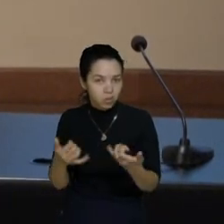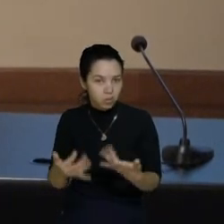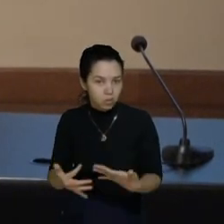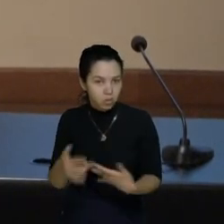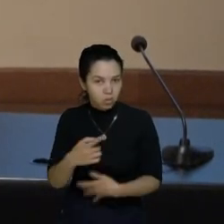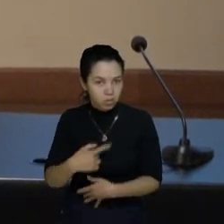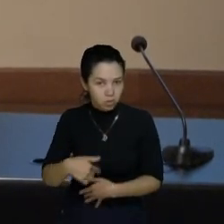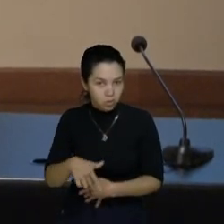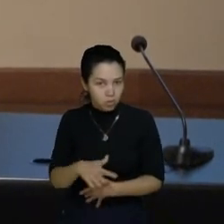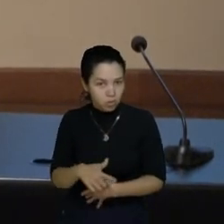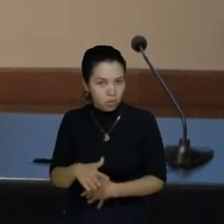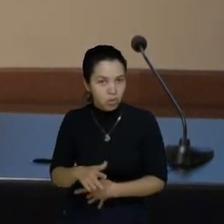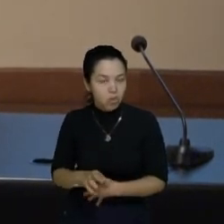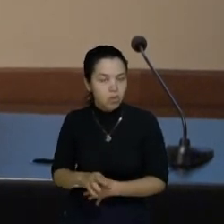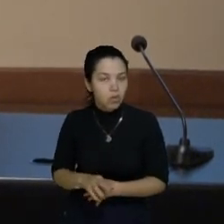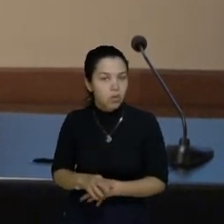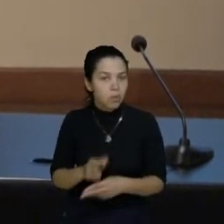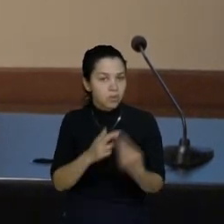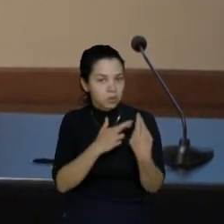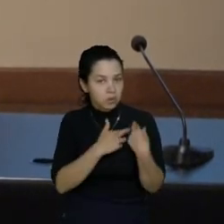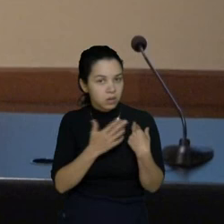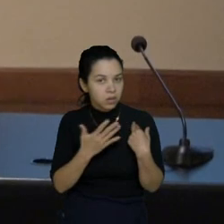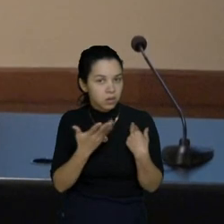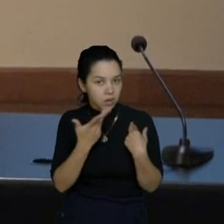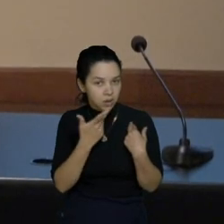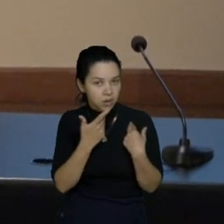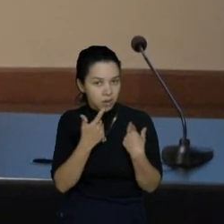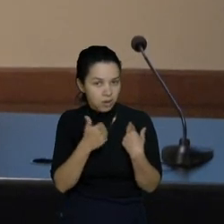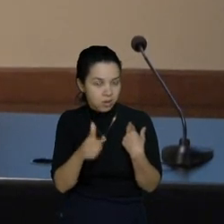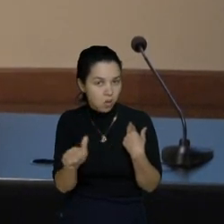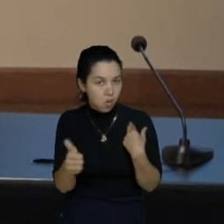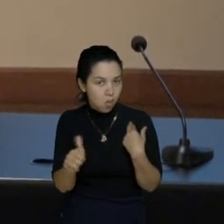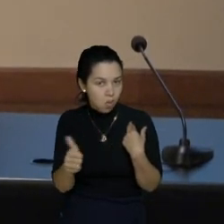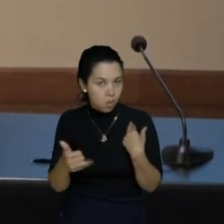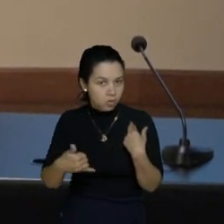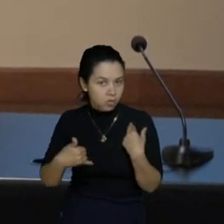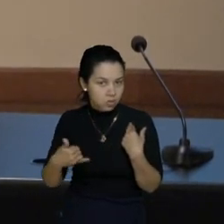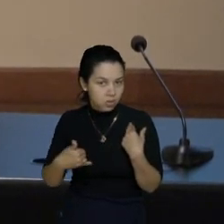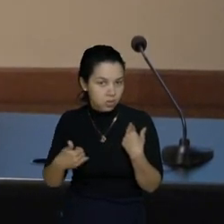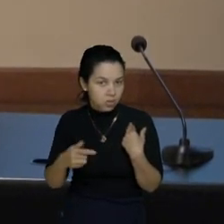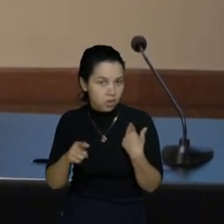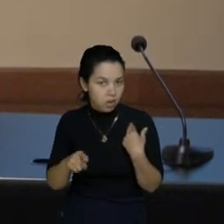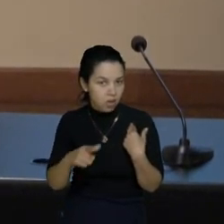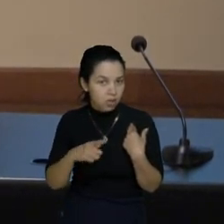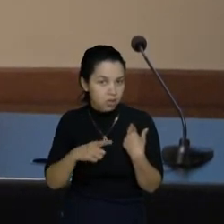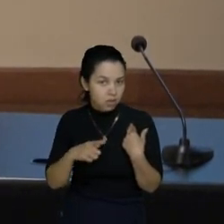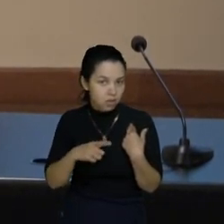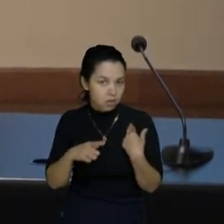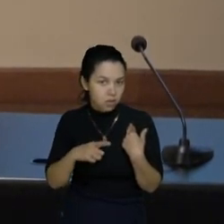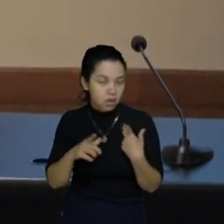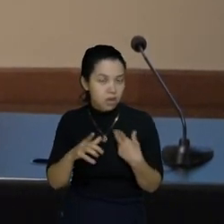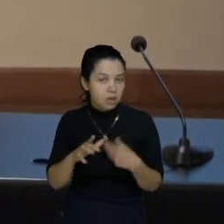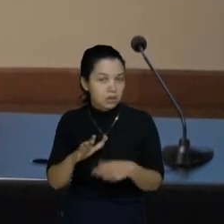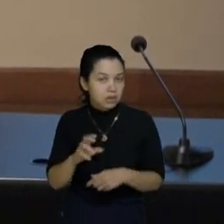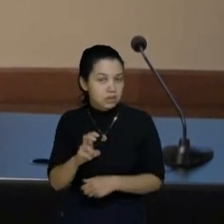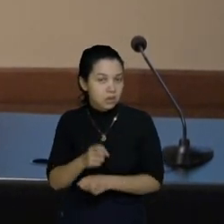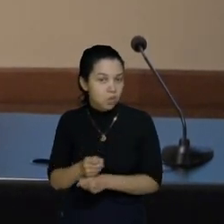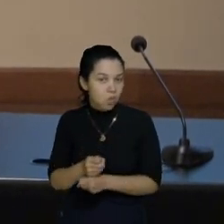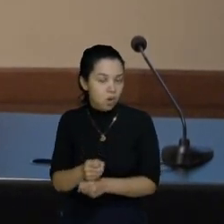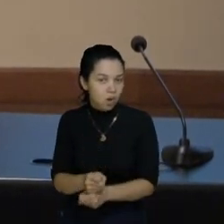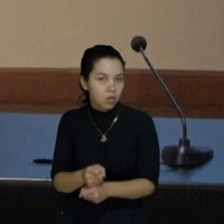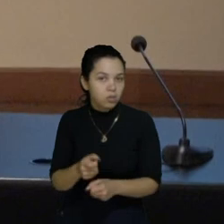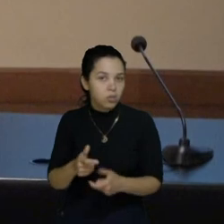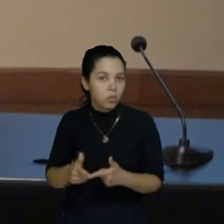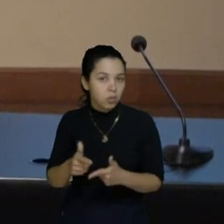de nós estarmos recebendo criança de 11 anos essa criança já vinha com no mínimo 5 anos de Sofrimento da escola